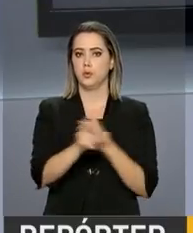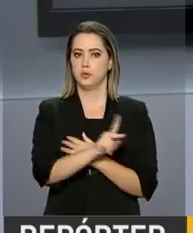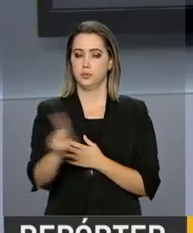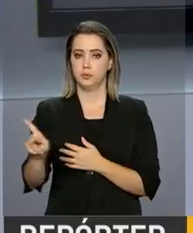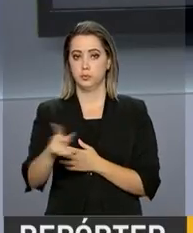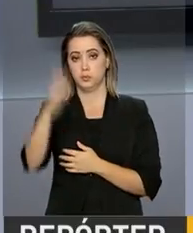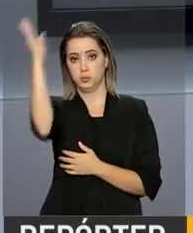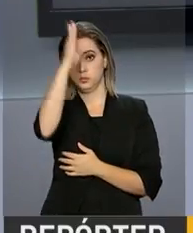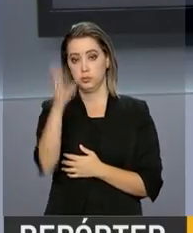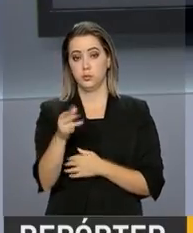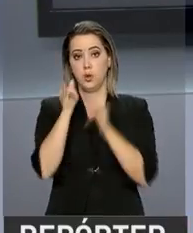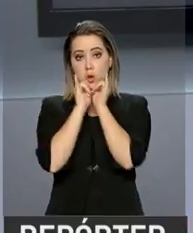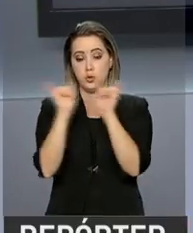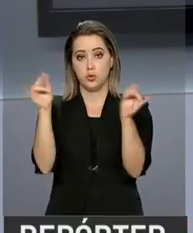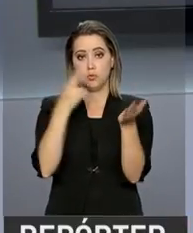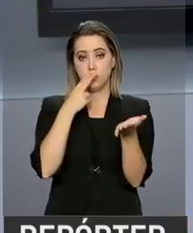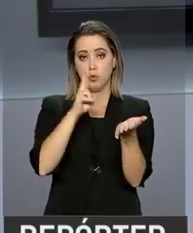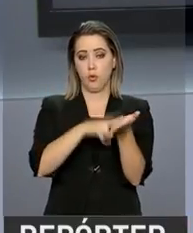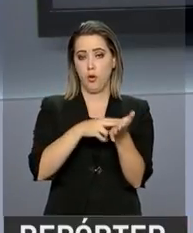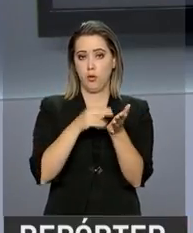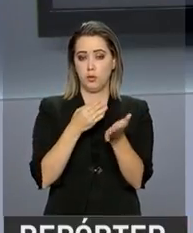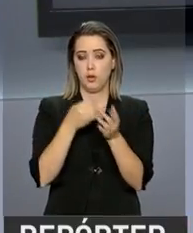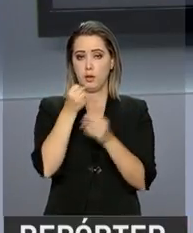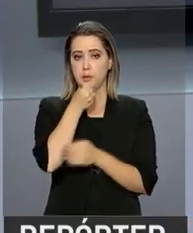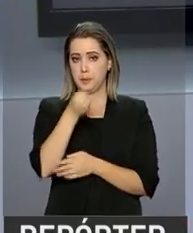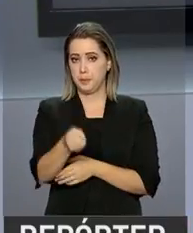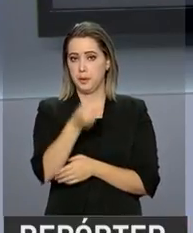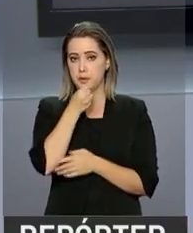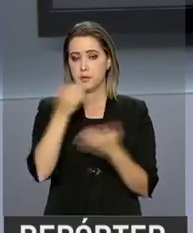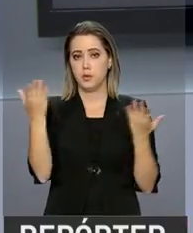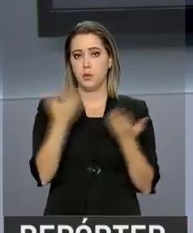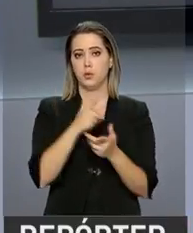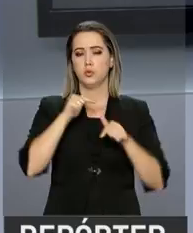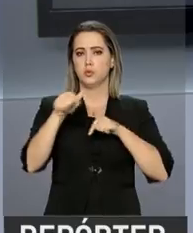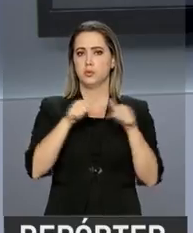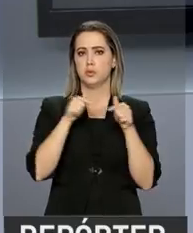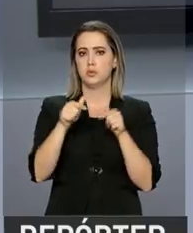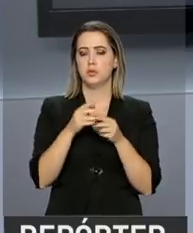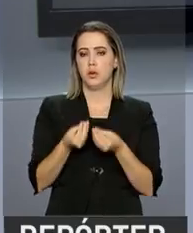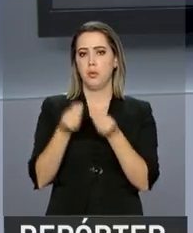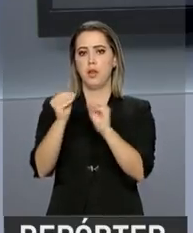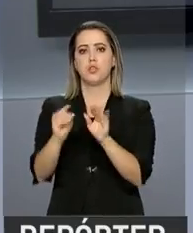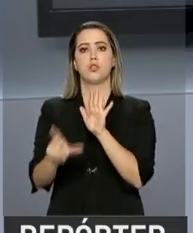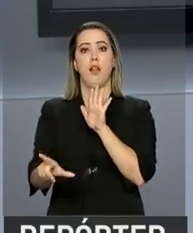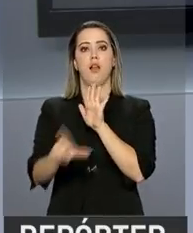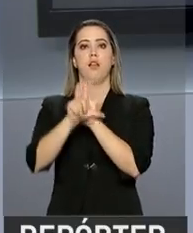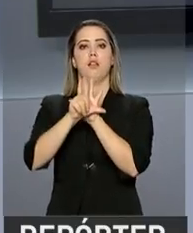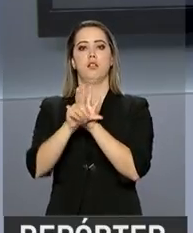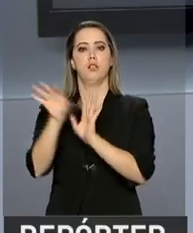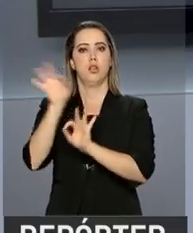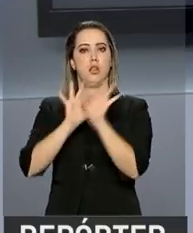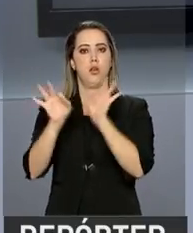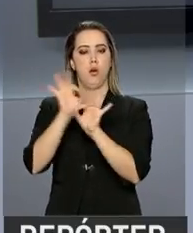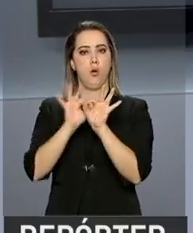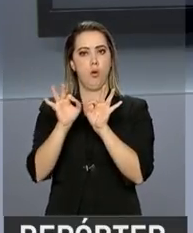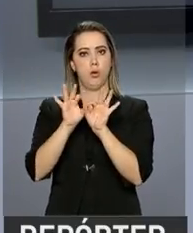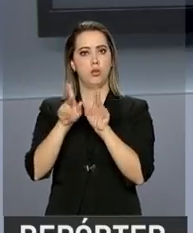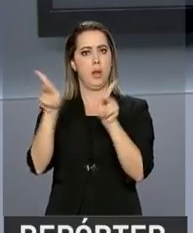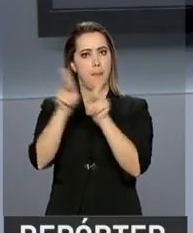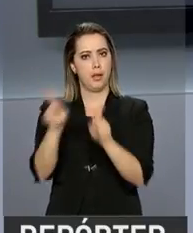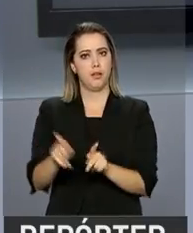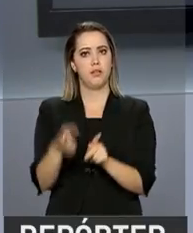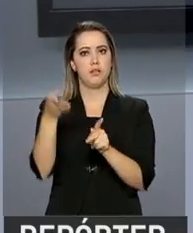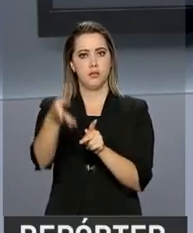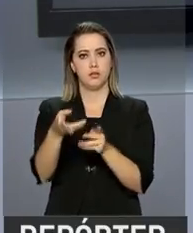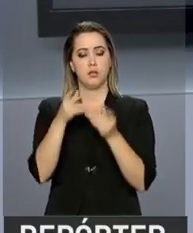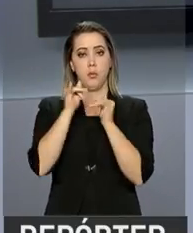presidência da república divulgou nota à imprensa no início da noite sobre a ação de garantia da lei e da ordem publicada hoje à